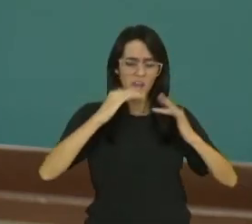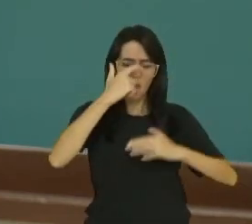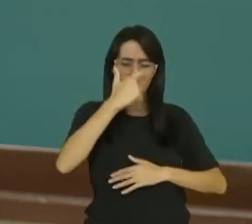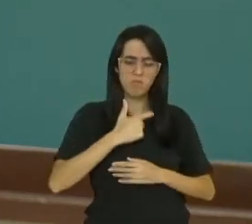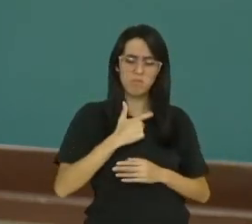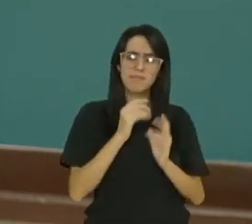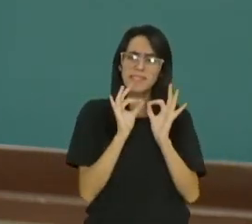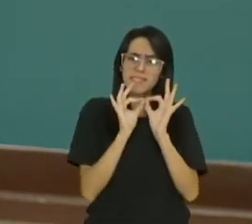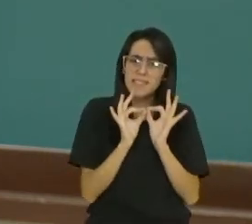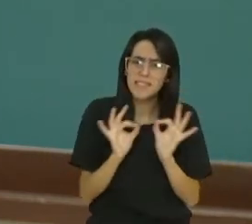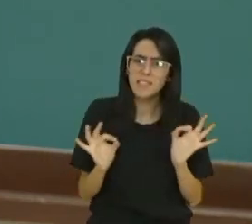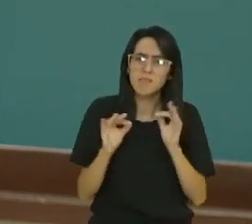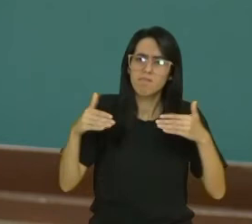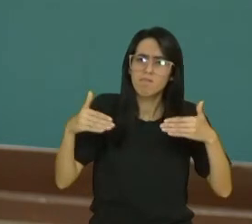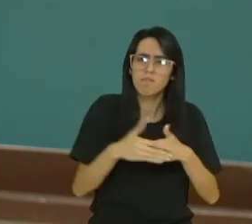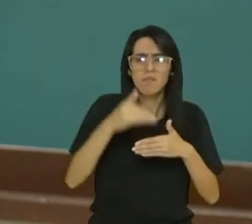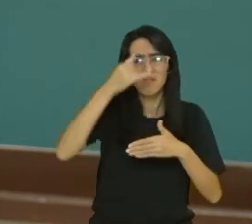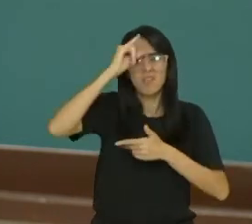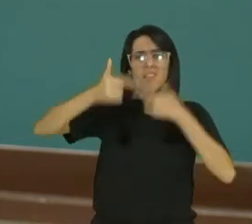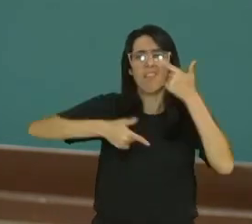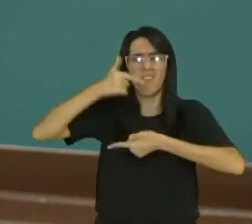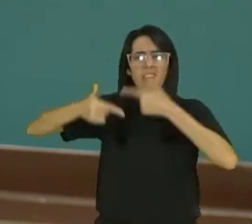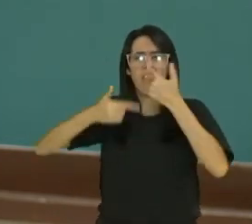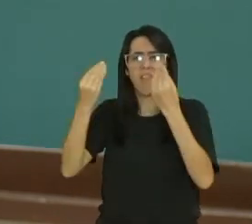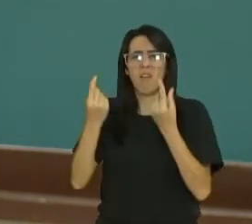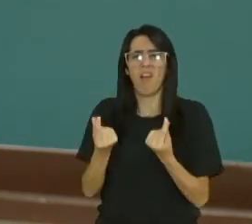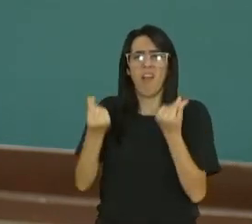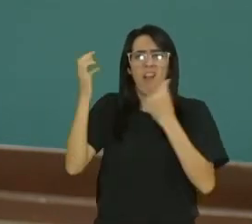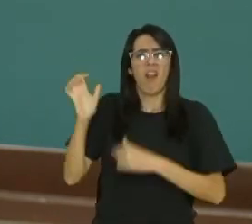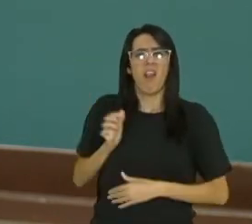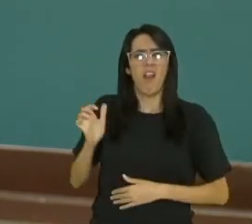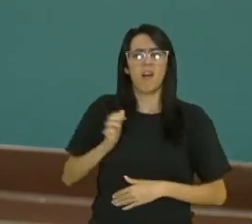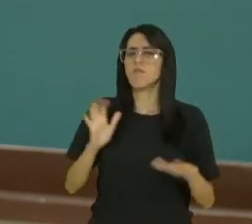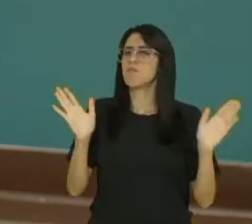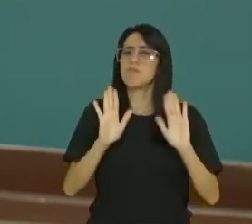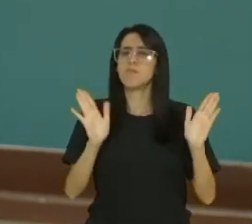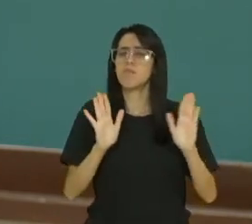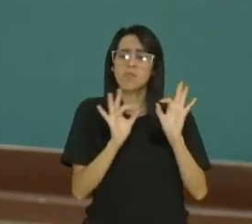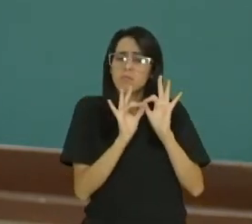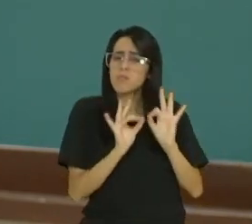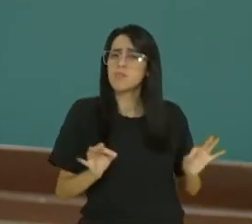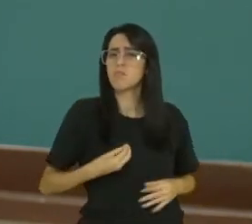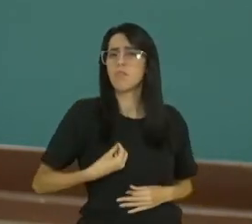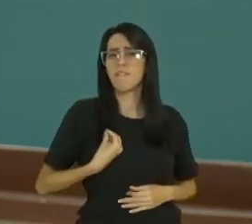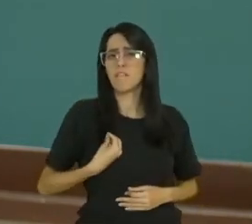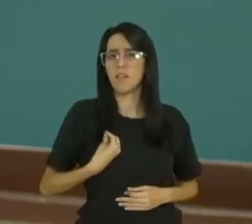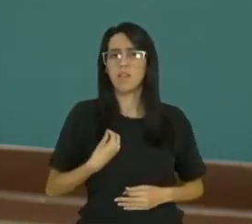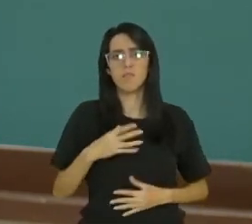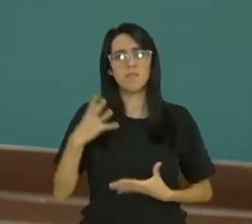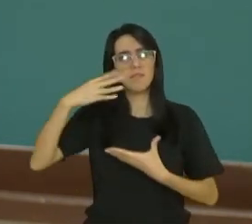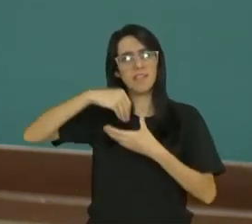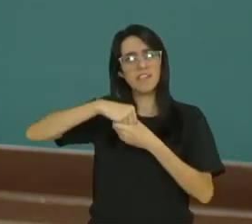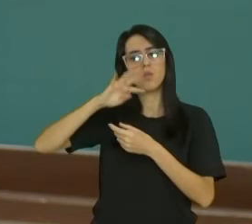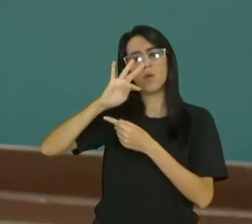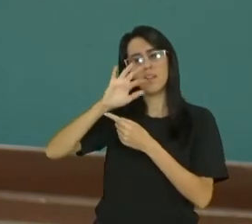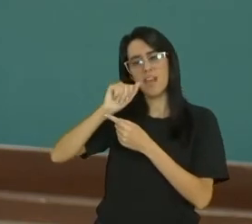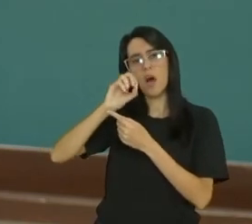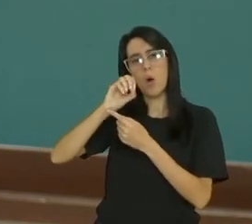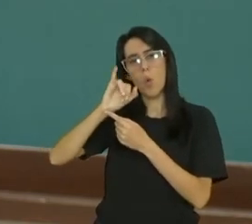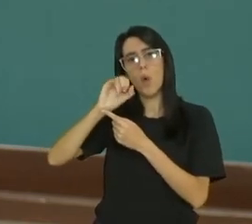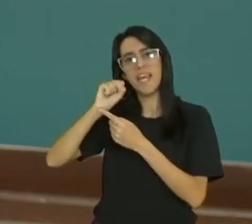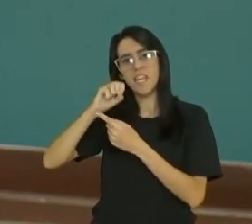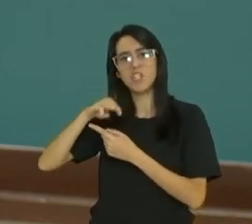simplicidade. Ao invés de trabalhar demais buscando riquezas, deveríamos ser simples. Isso para o taoísmo. Taoísmo